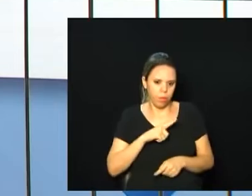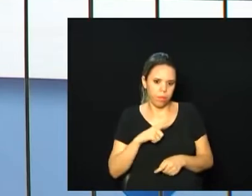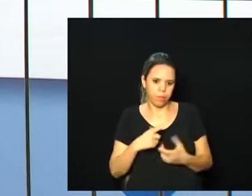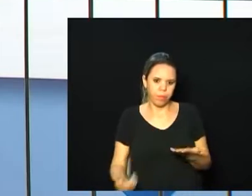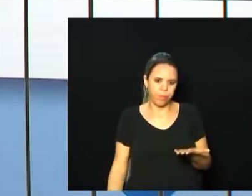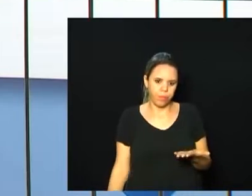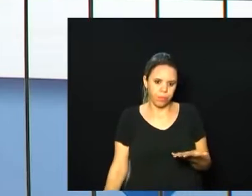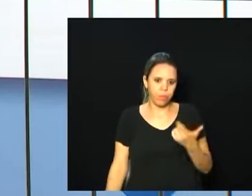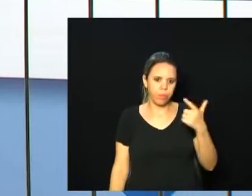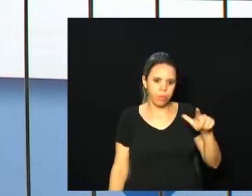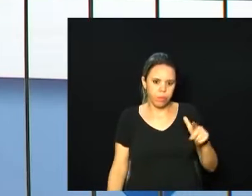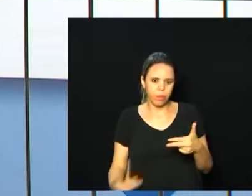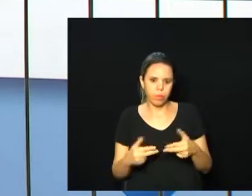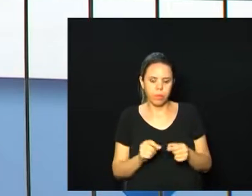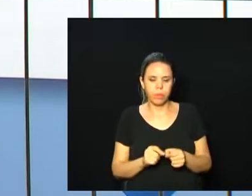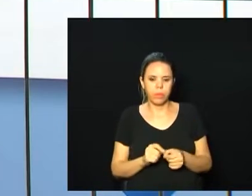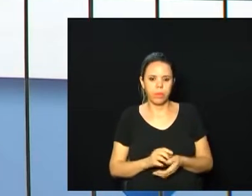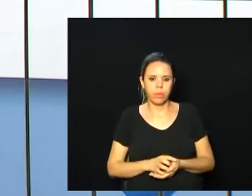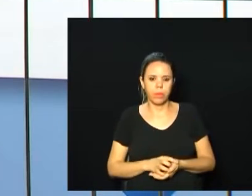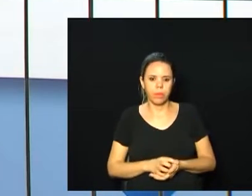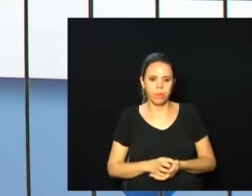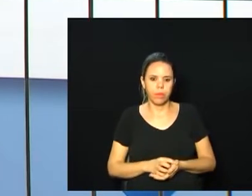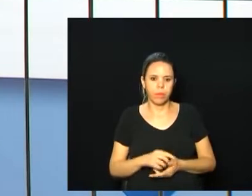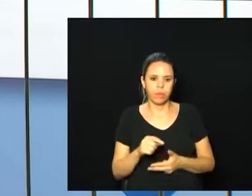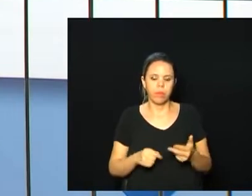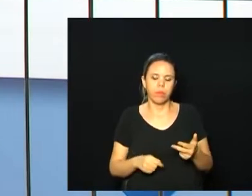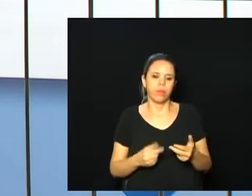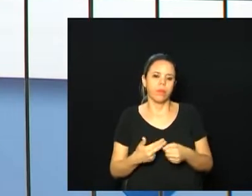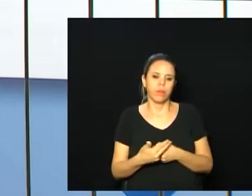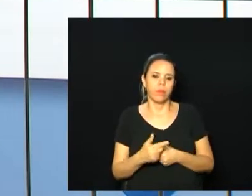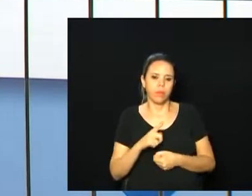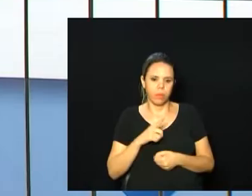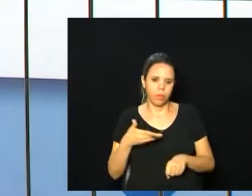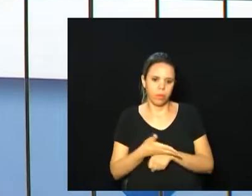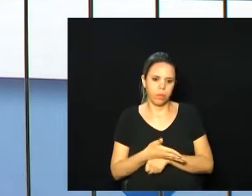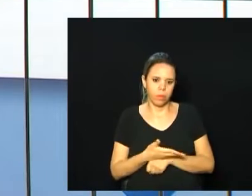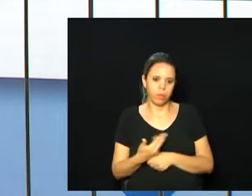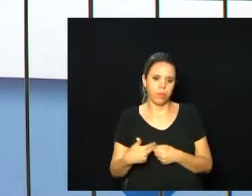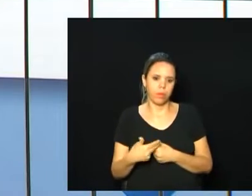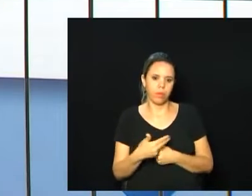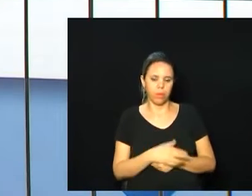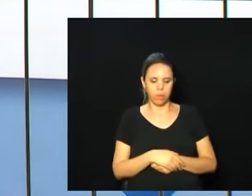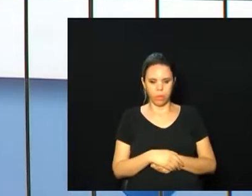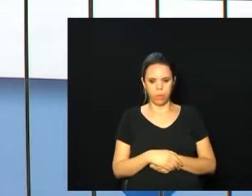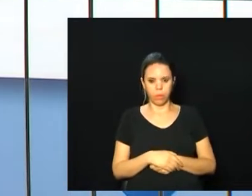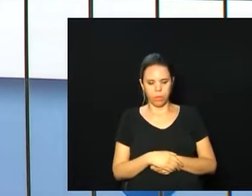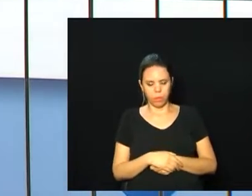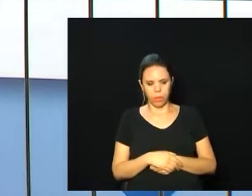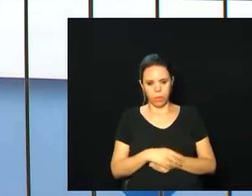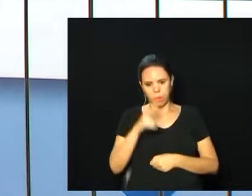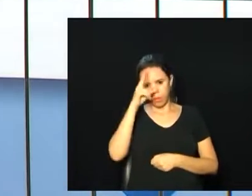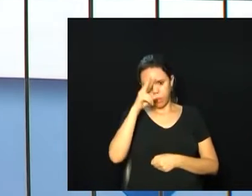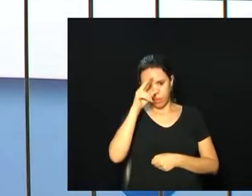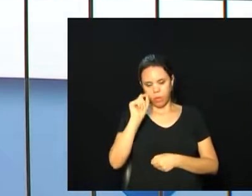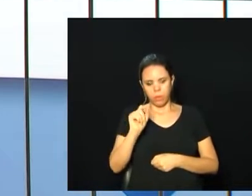essa outra via, que é esse Enem Unicamp, que é uma outra via de entrada na universidade. A gente